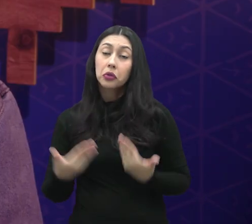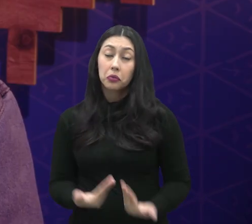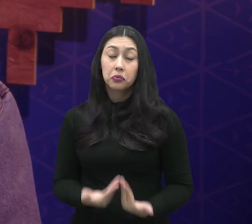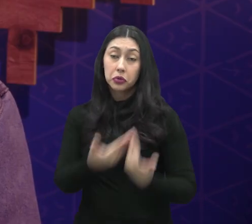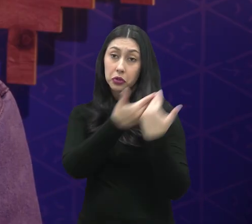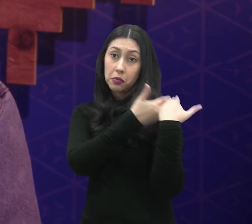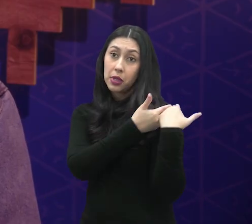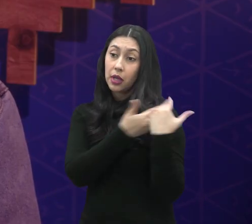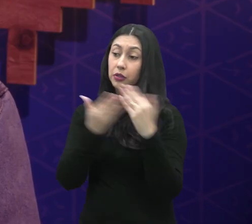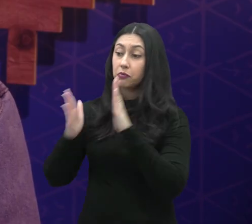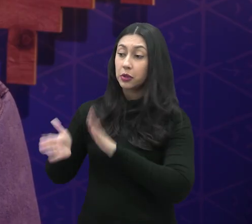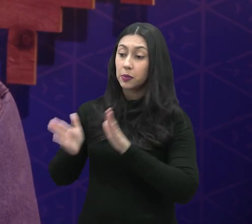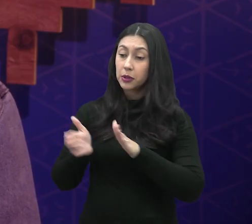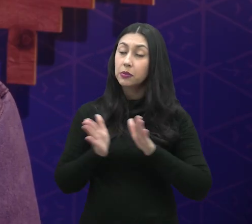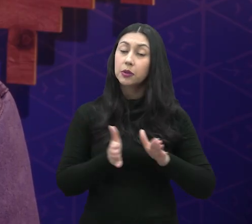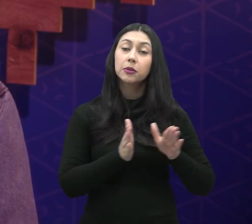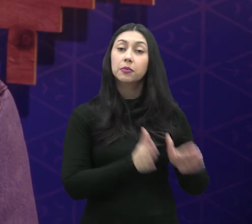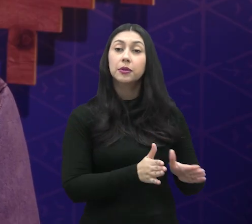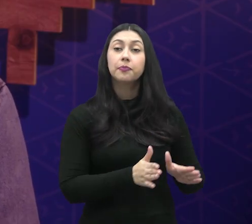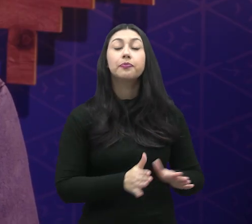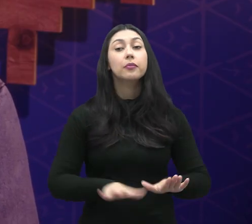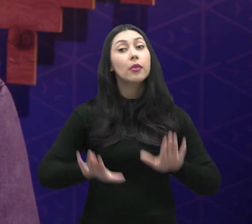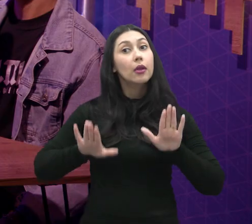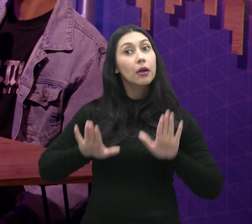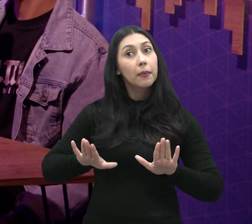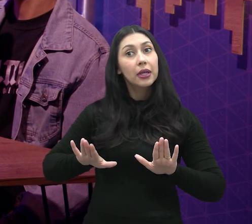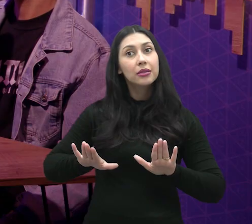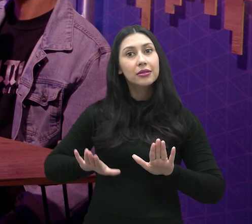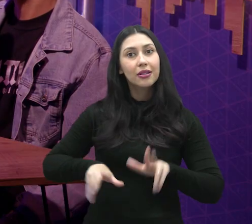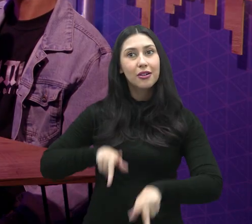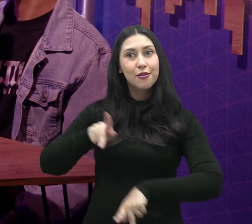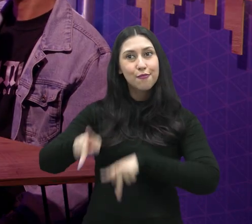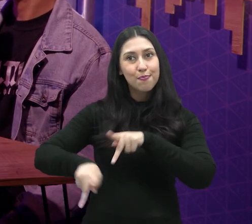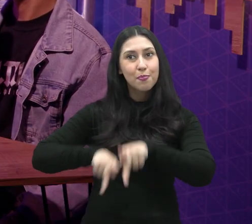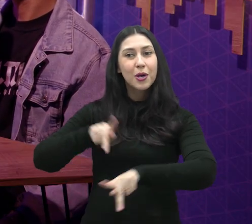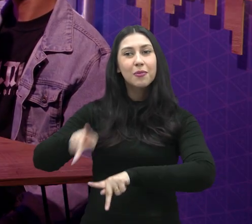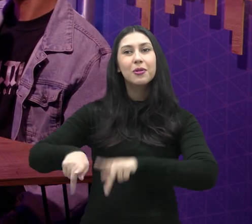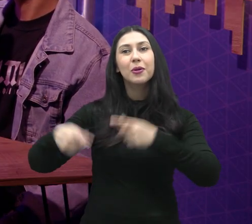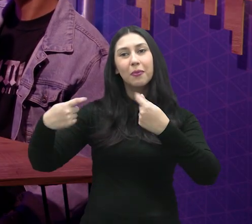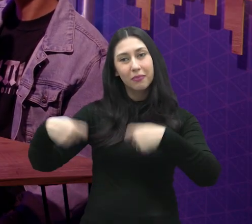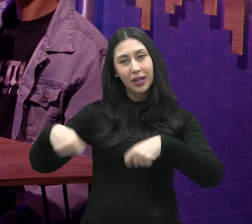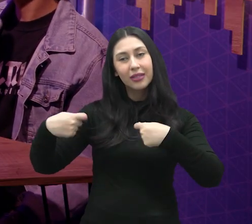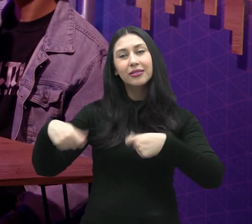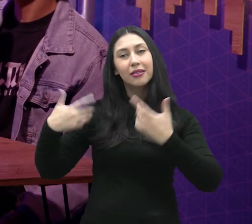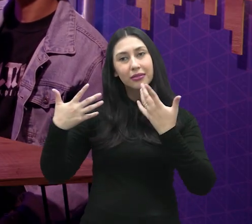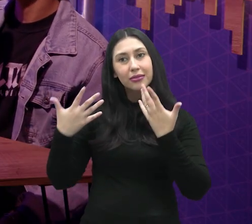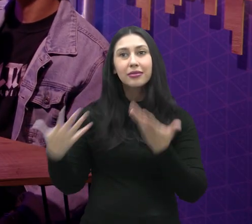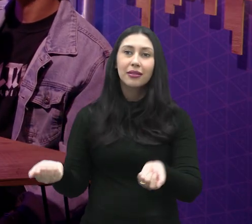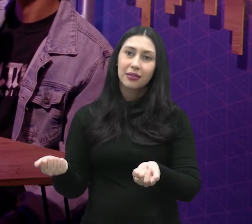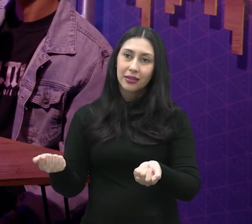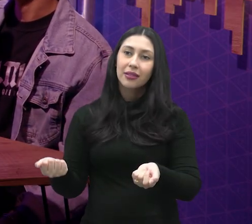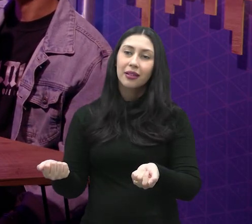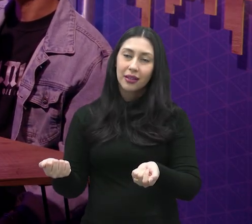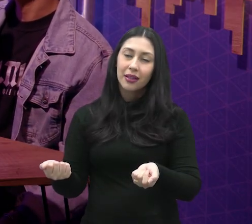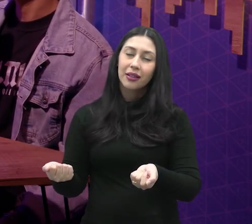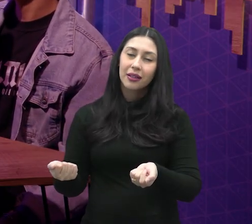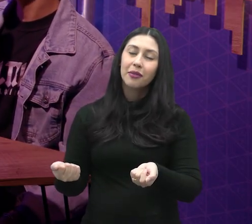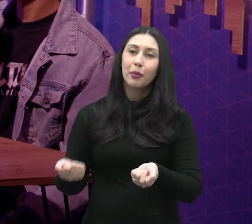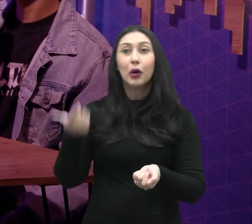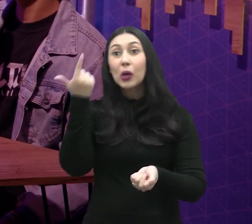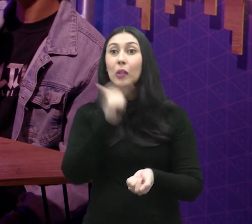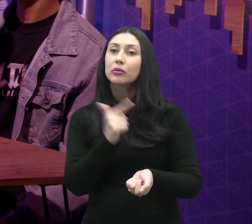final da programação, né? Mas é preciso que o público compre a história